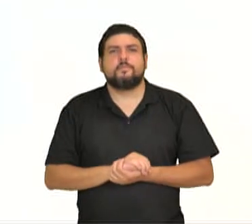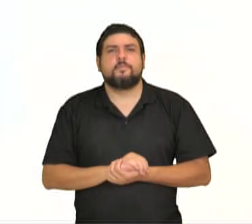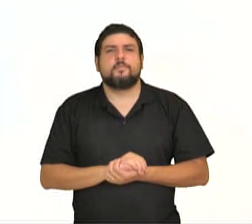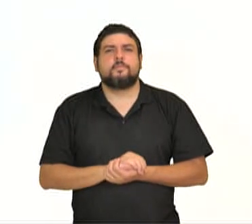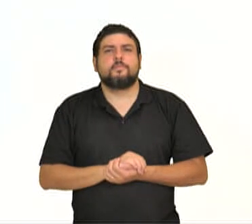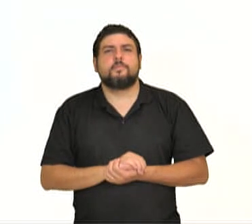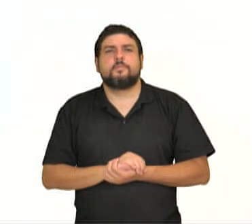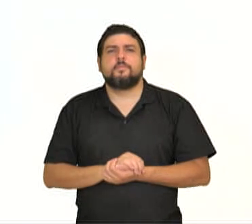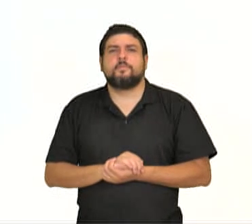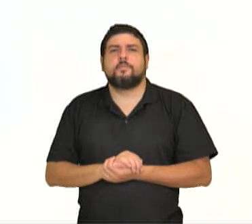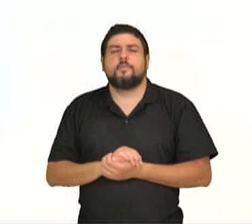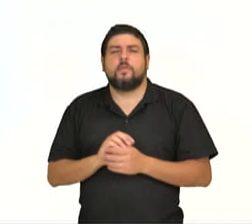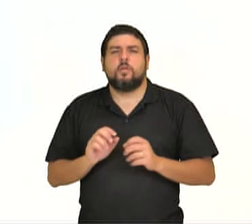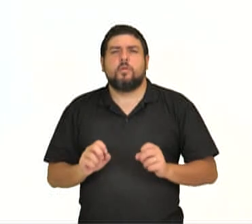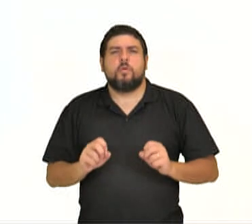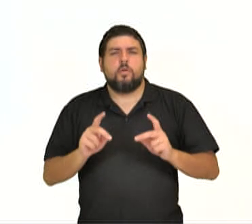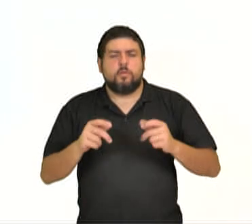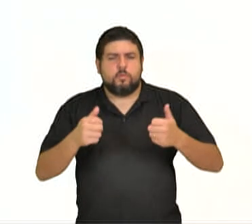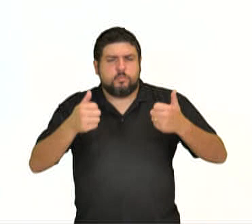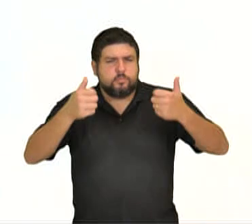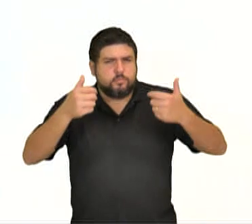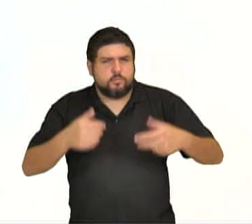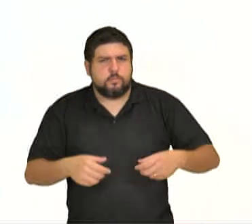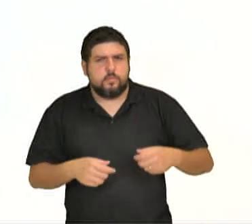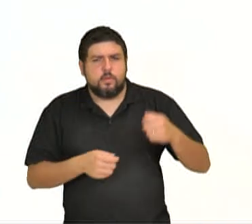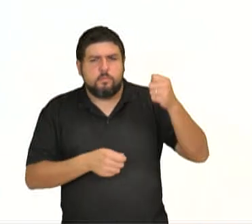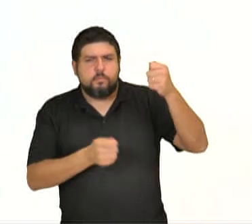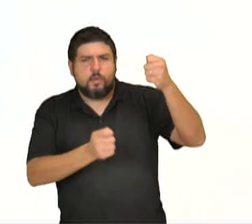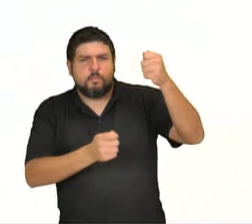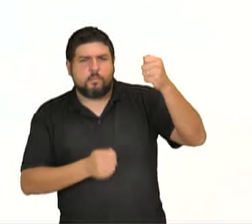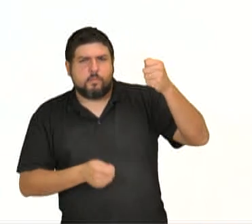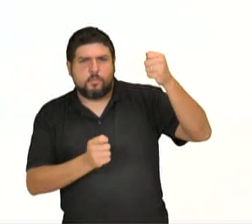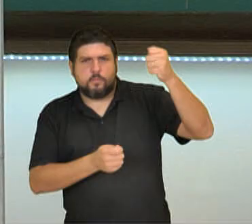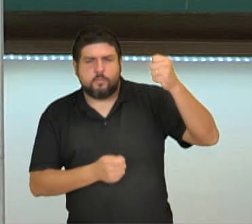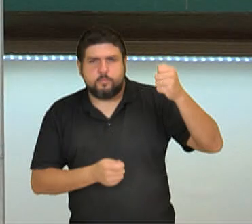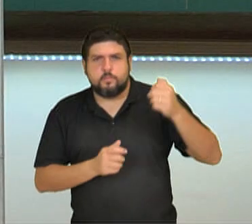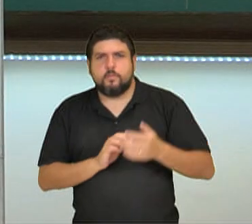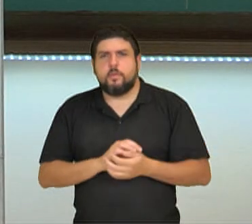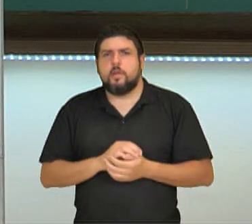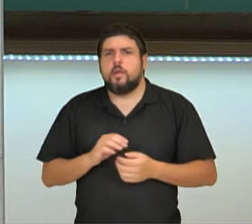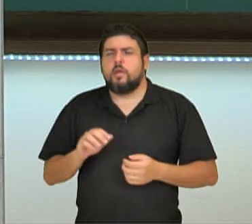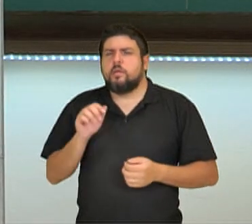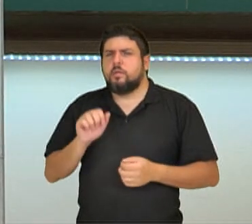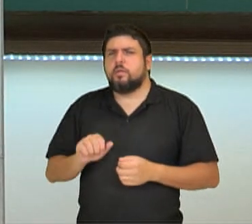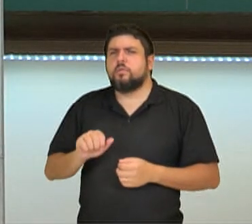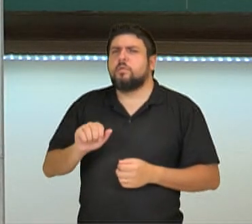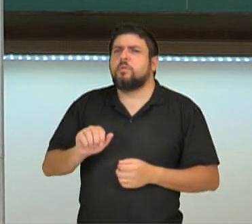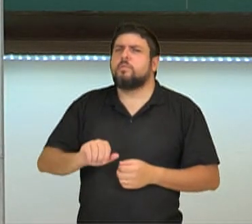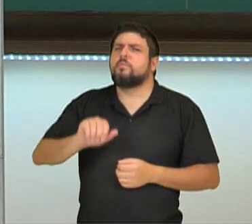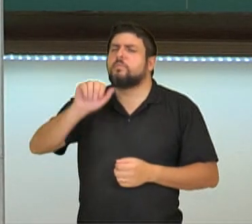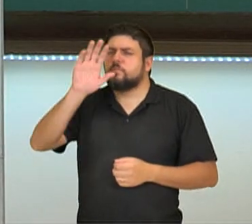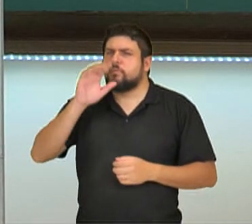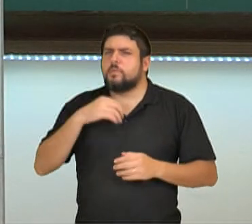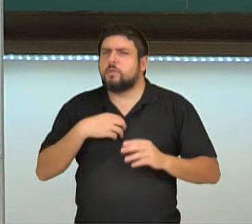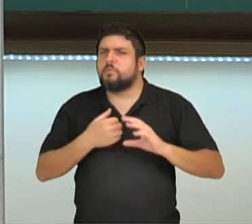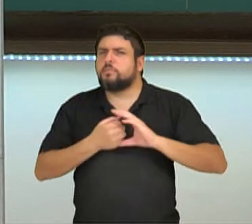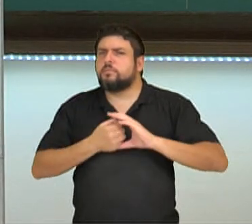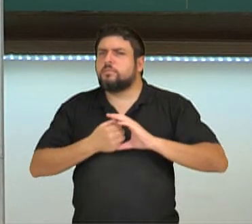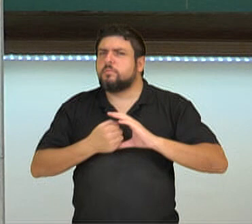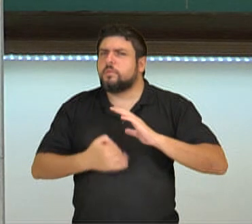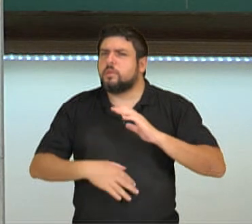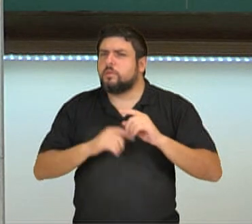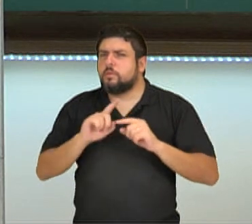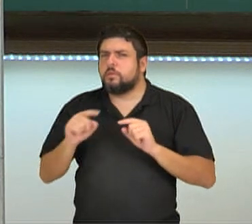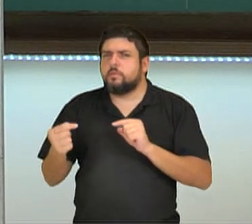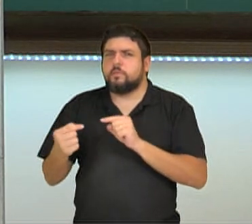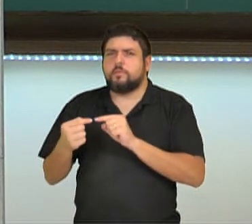vamos falar um pouquinho do berimbau. O berimbau acredito que seja um instrumento mais característico da capoeira, né?